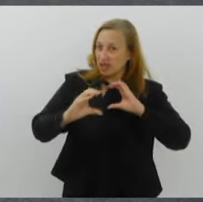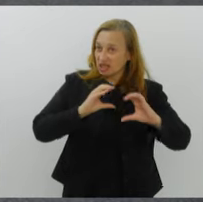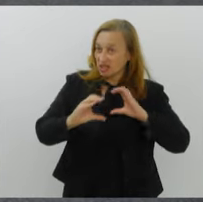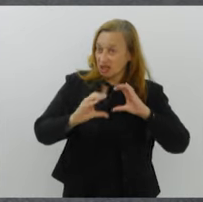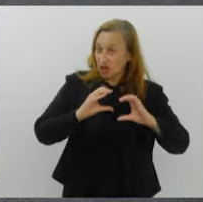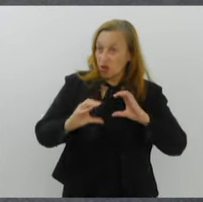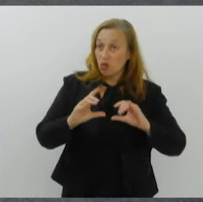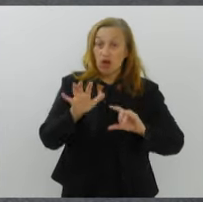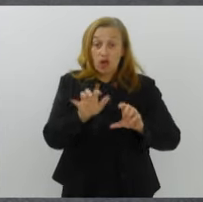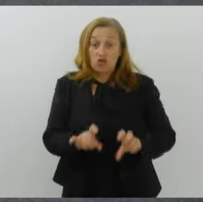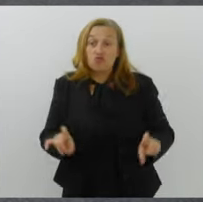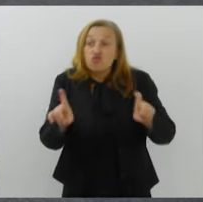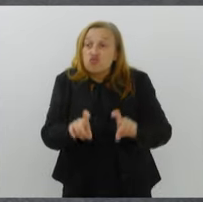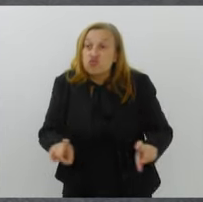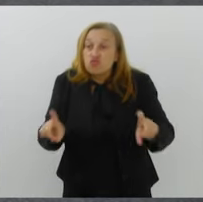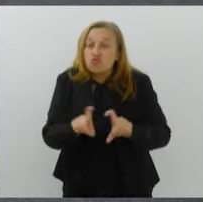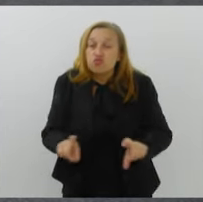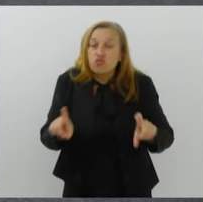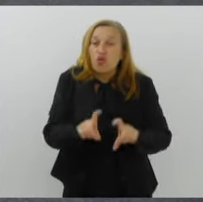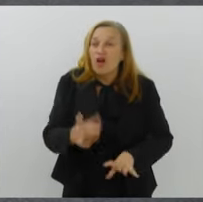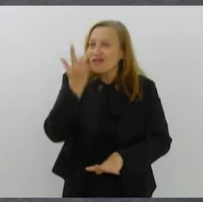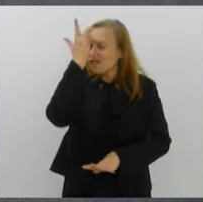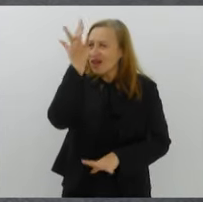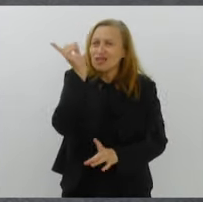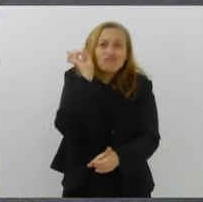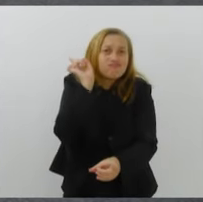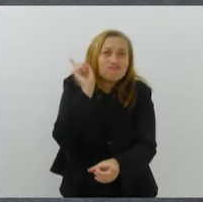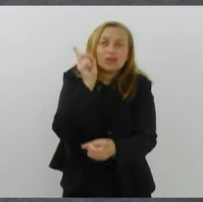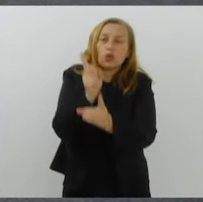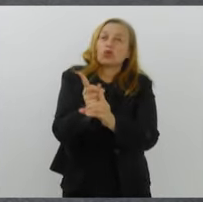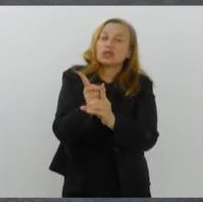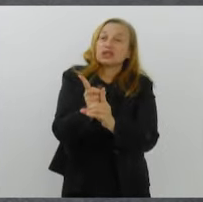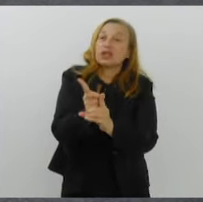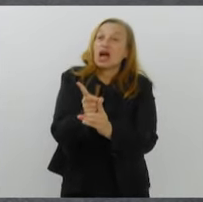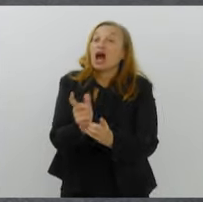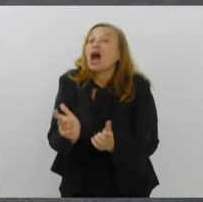e a informática nos permite identificar claramente de